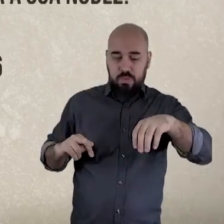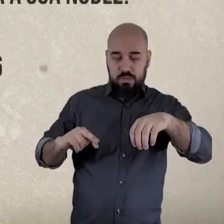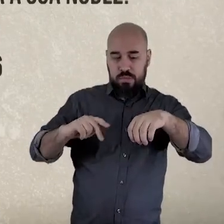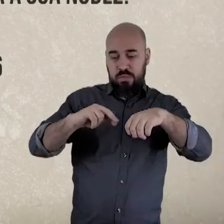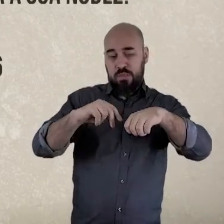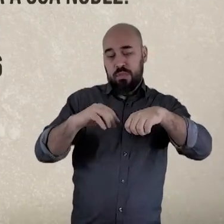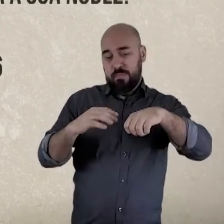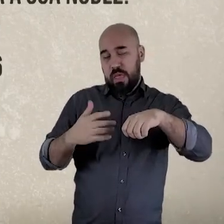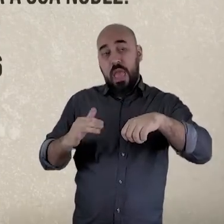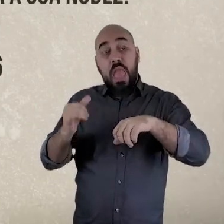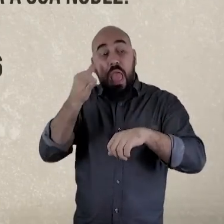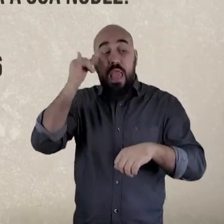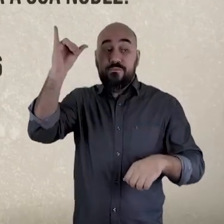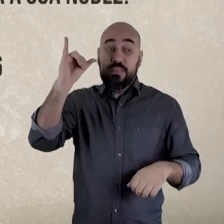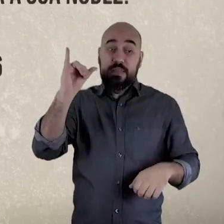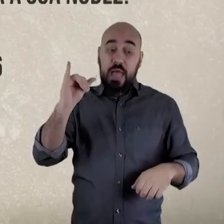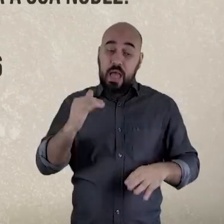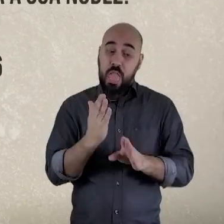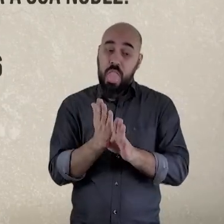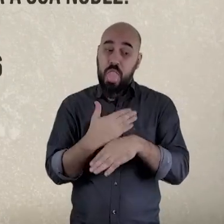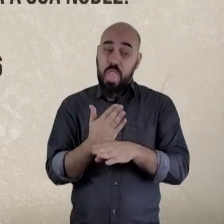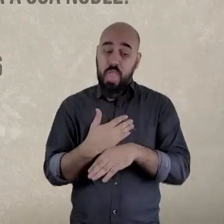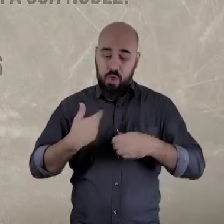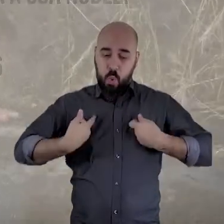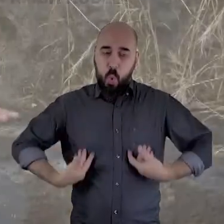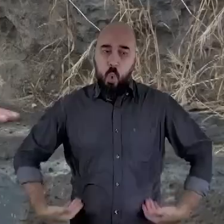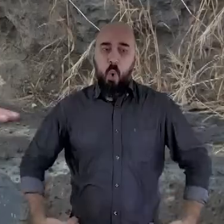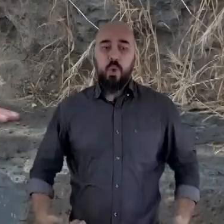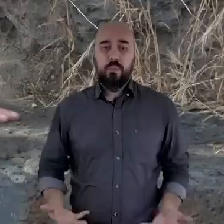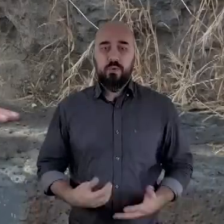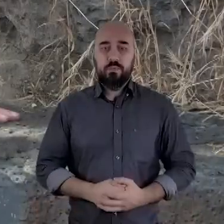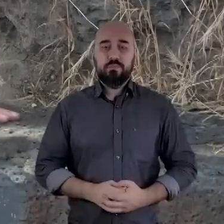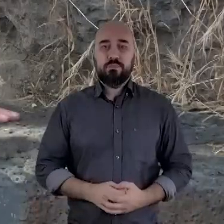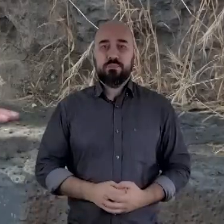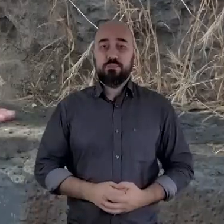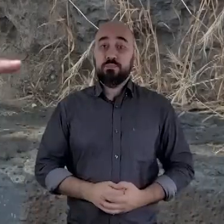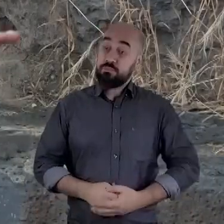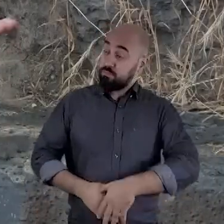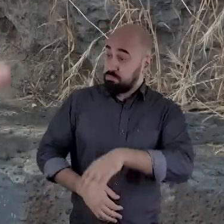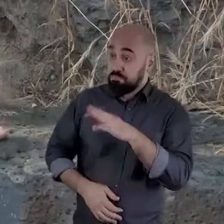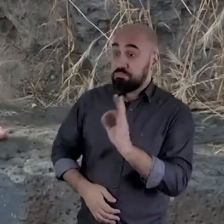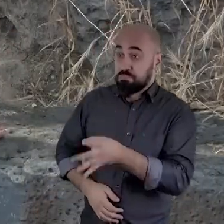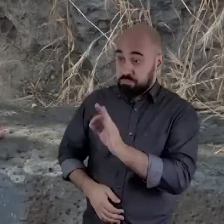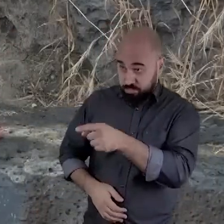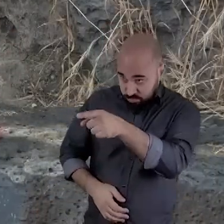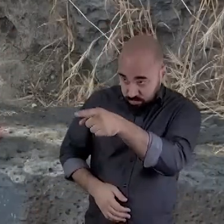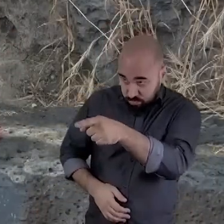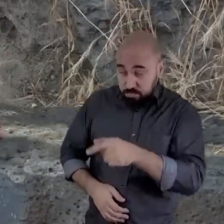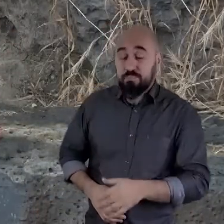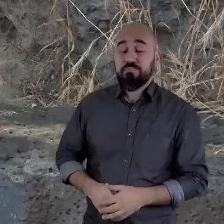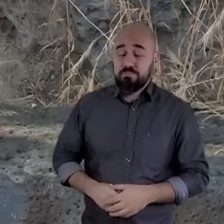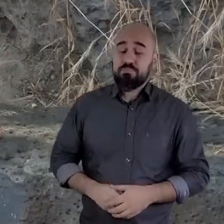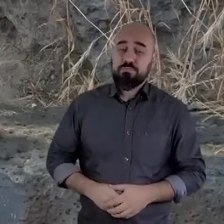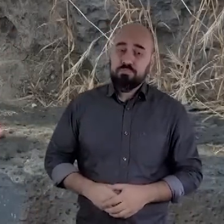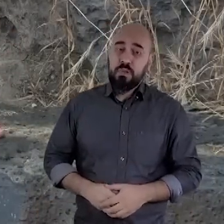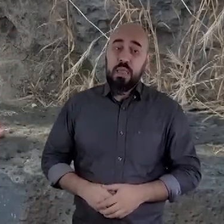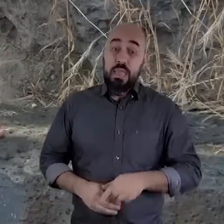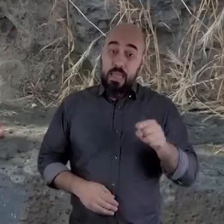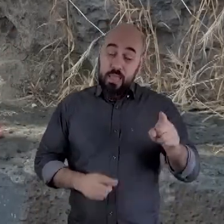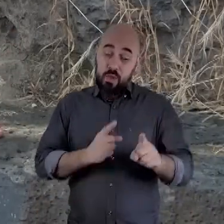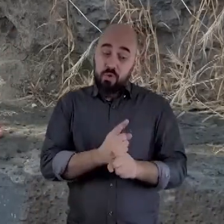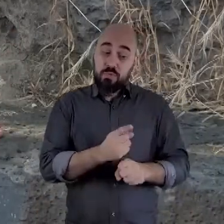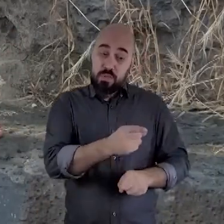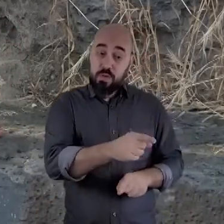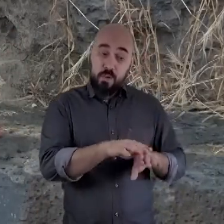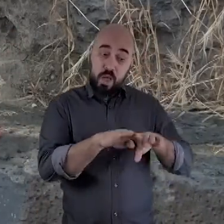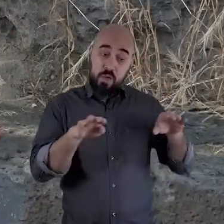nudez. Êxodo capítulo 20, versículos 25 e 26. Exatamente. Exatamente. Então, encontramos um altar